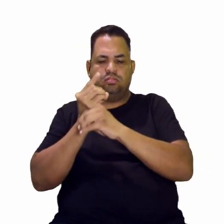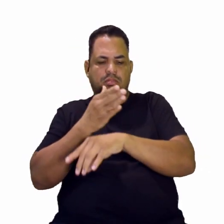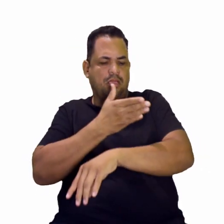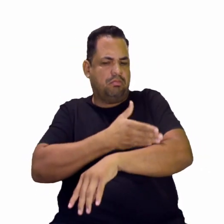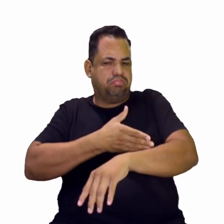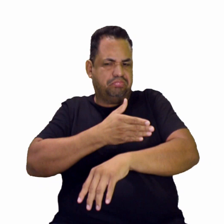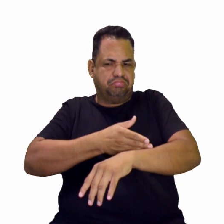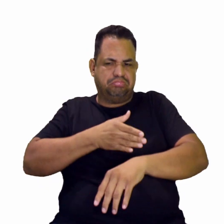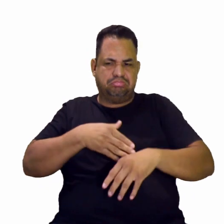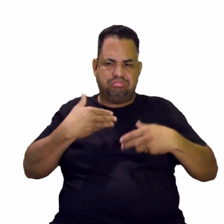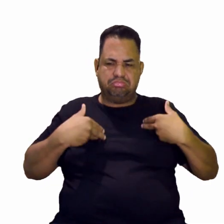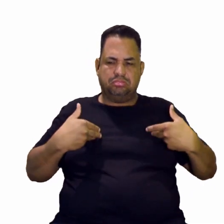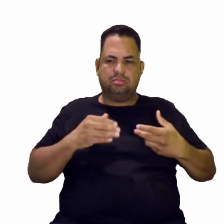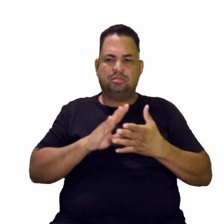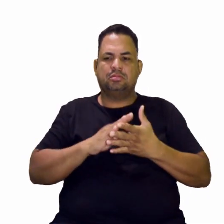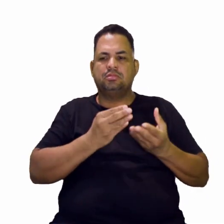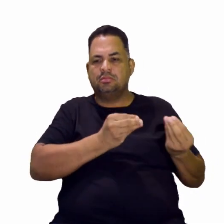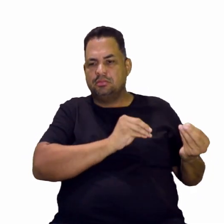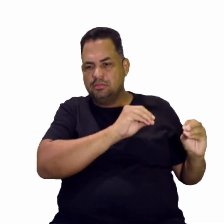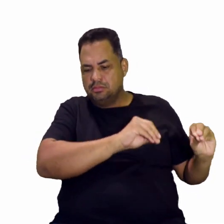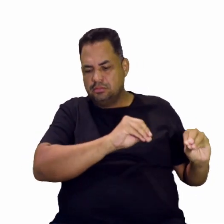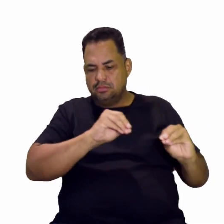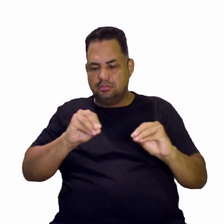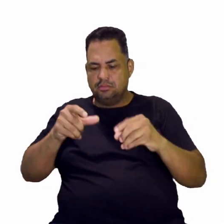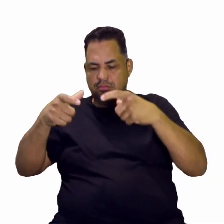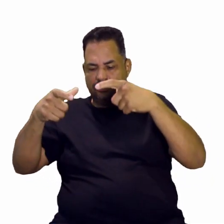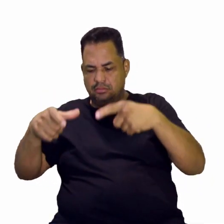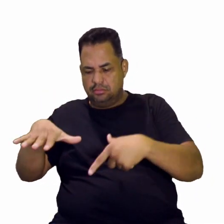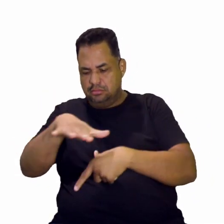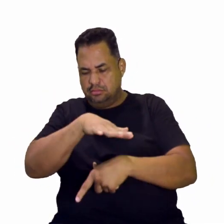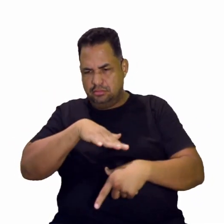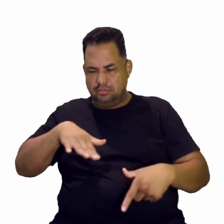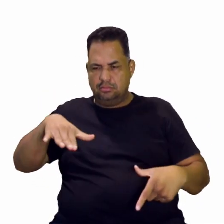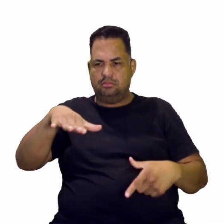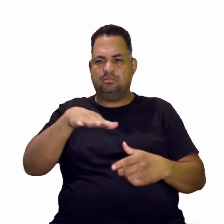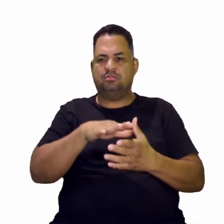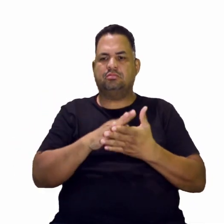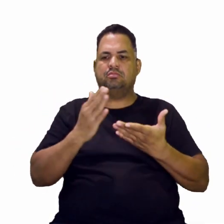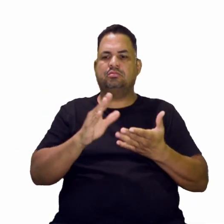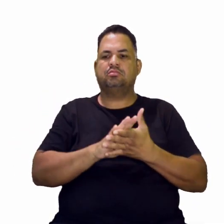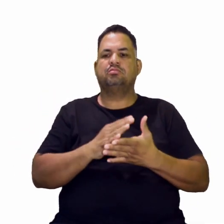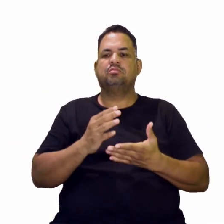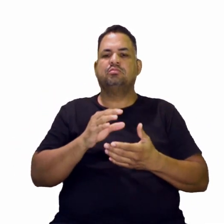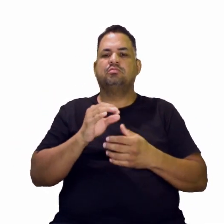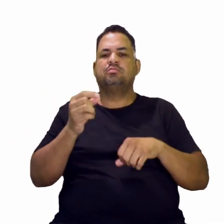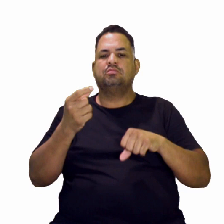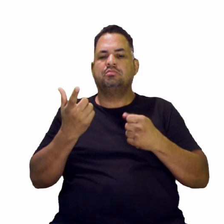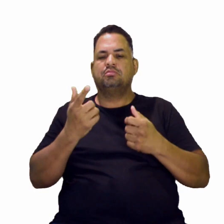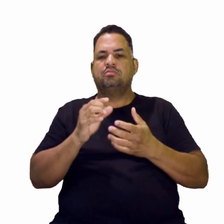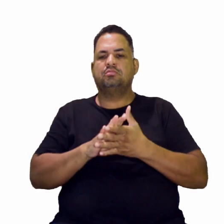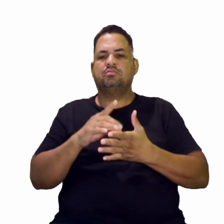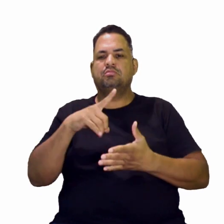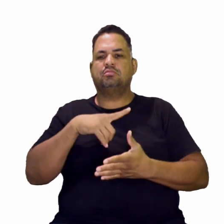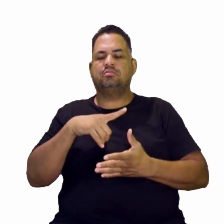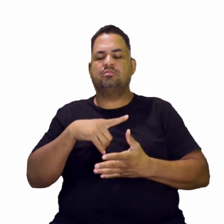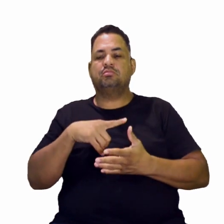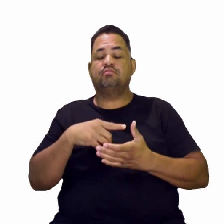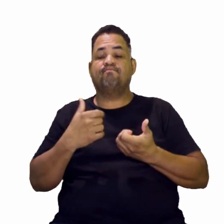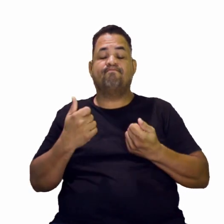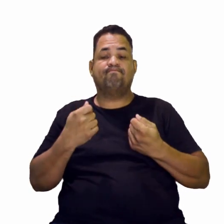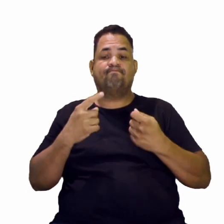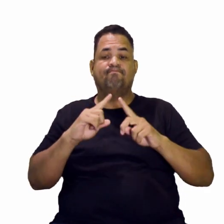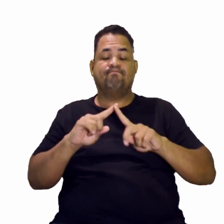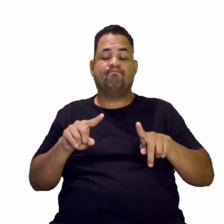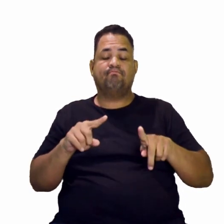ferido. Então vamos levar ele para o local onde a gente vai recuperar ele, para o centro de recuperação. Porém, eu vou ter, de alguma